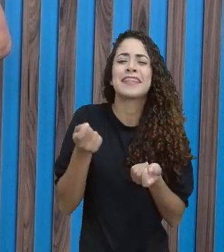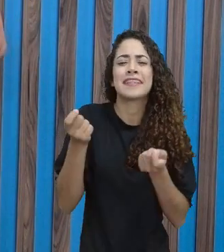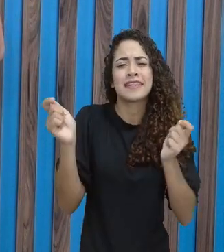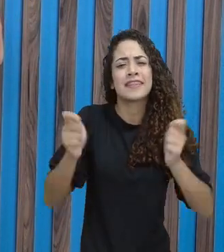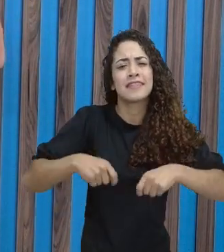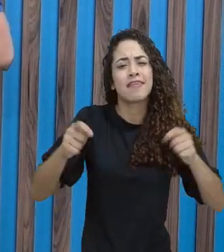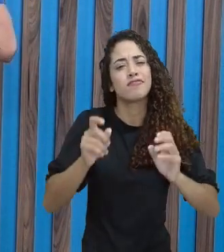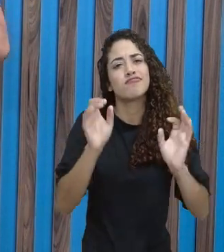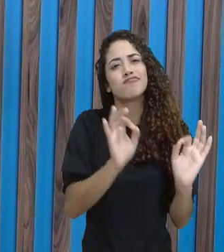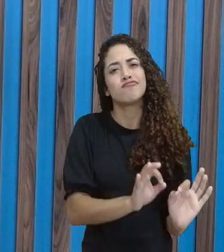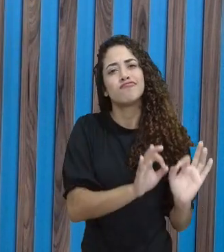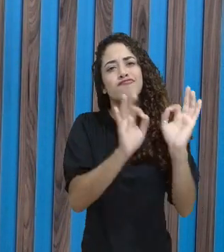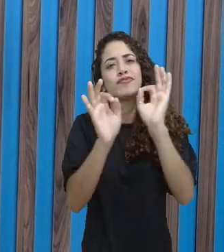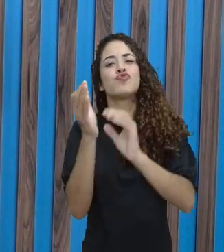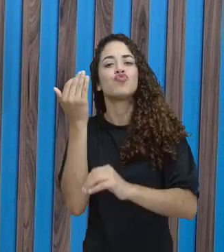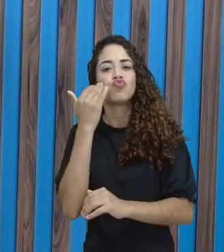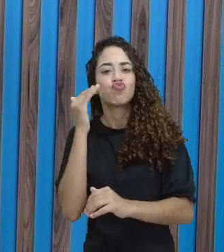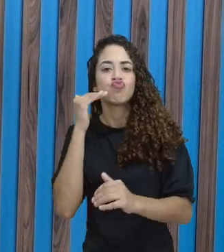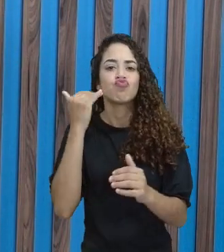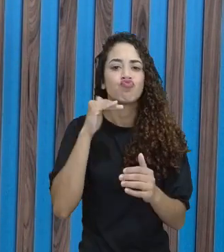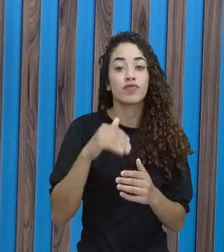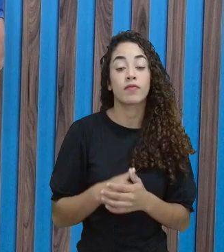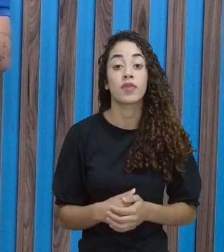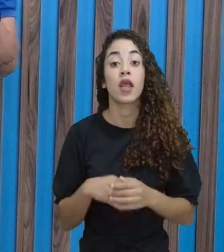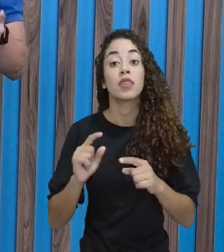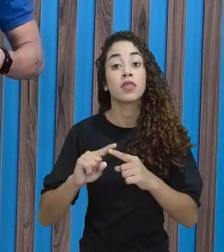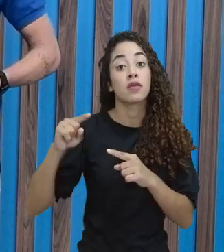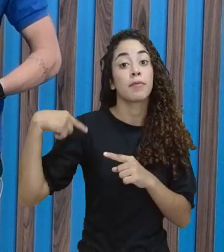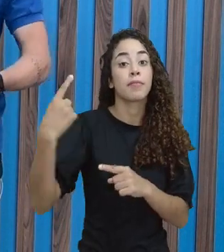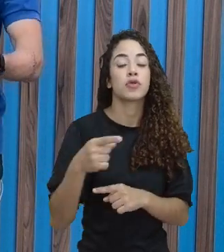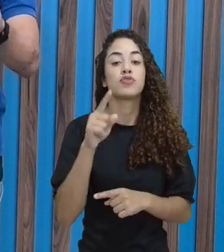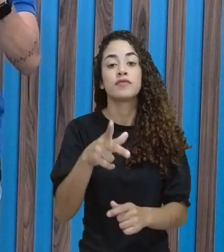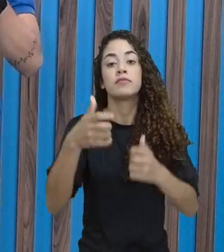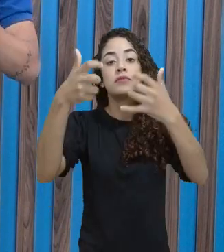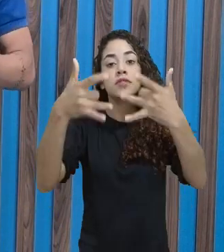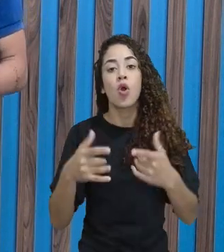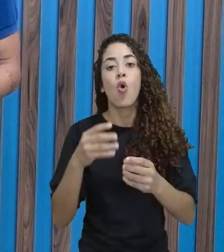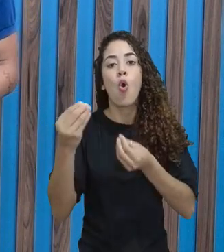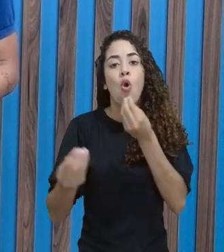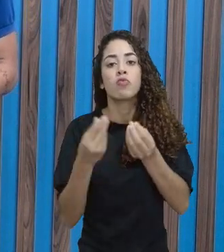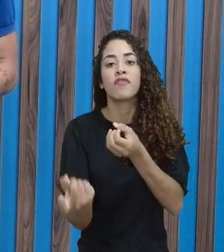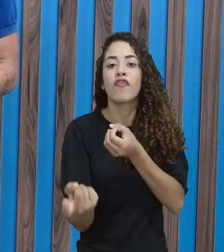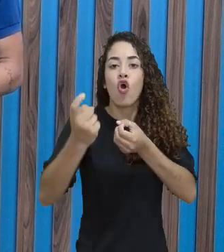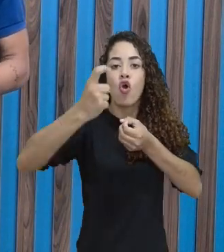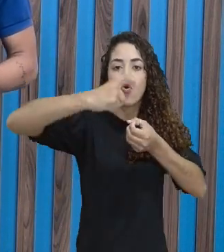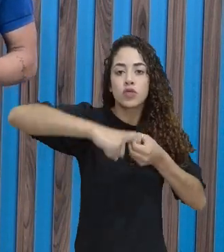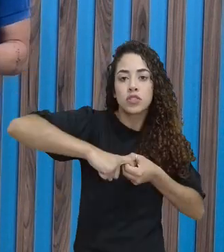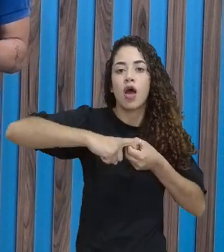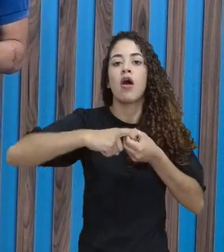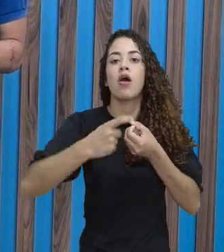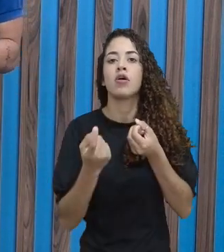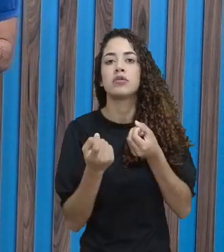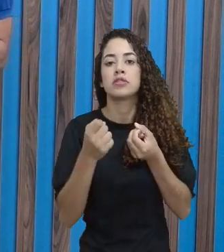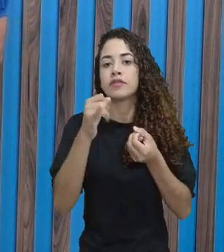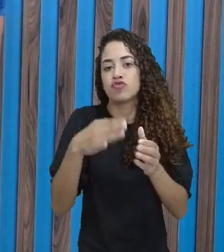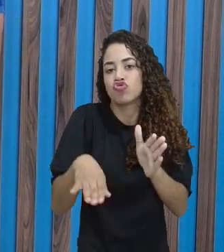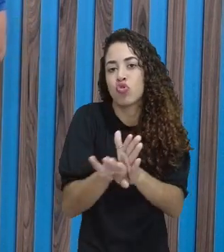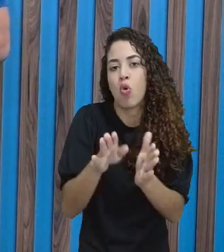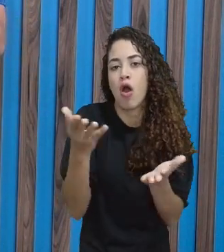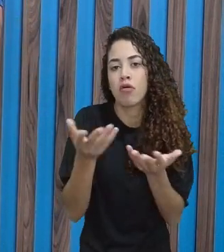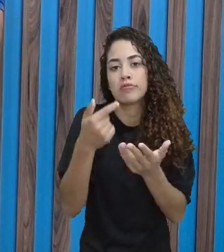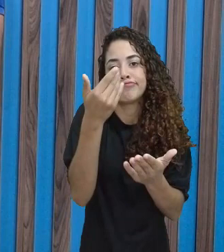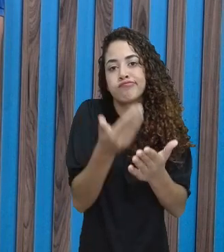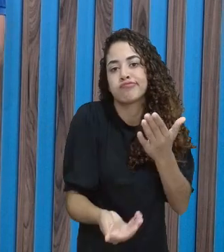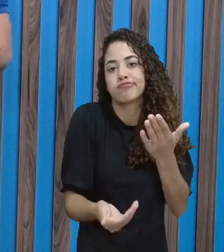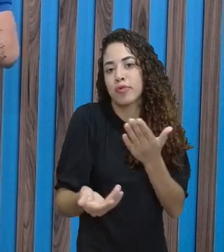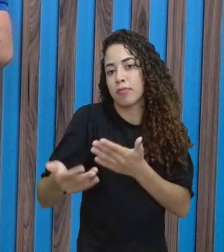acompanhar tudo direitinho. Já já eu vou dizer como vocês podem voltar nos conteúdos, né? Caso tenha chegado agora e perdido.